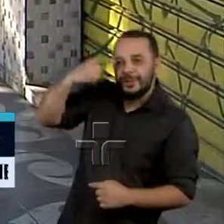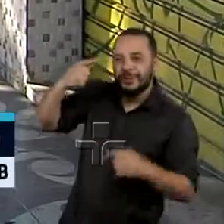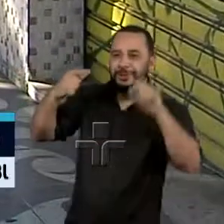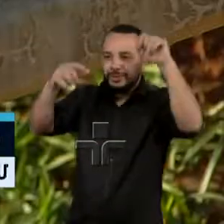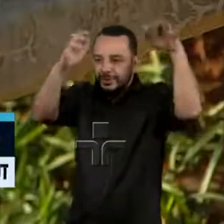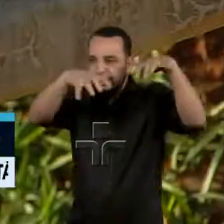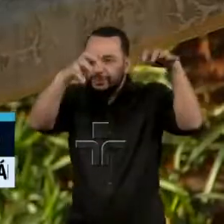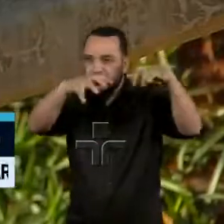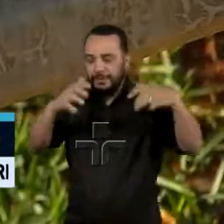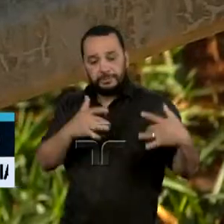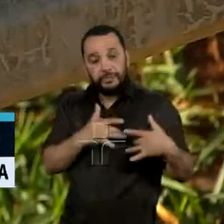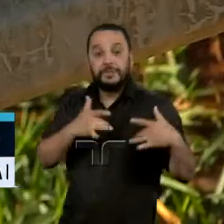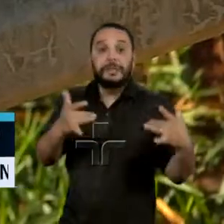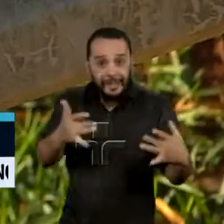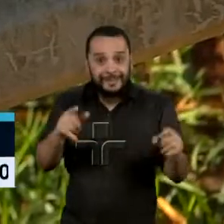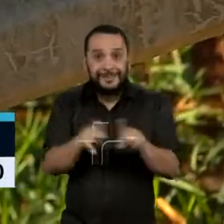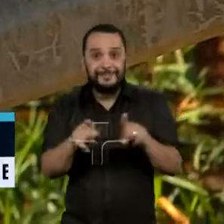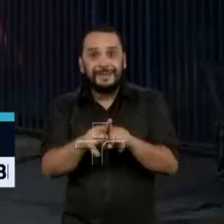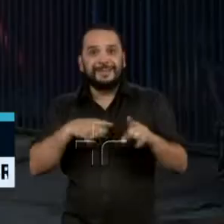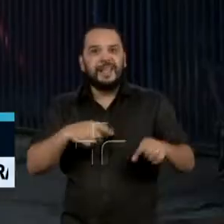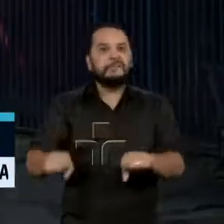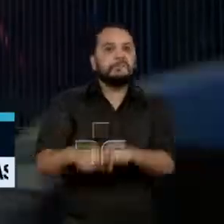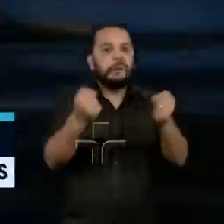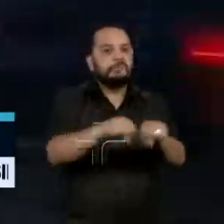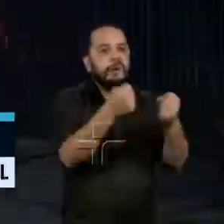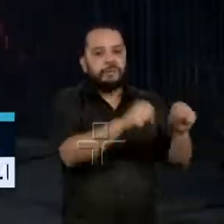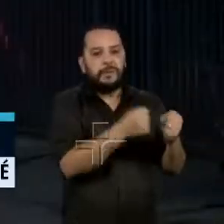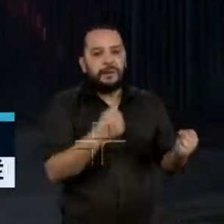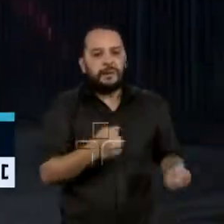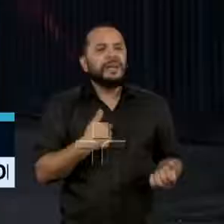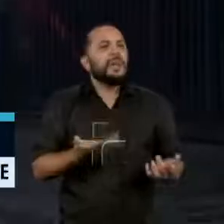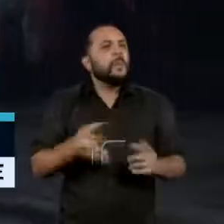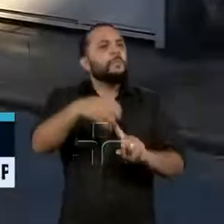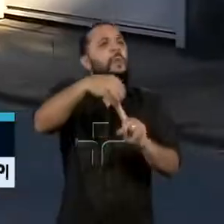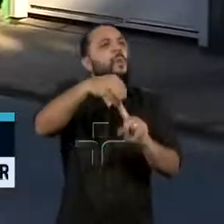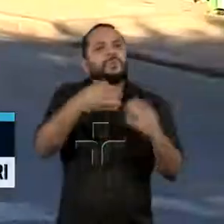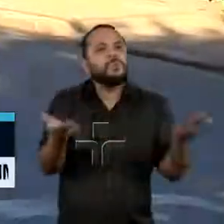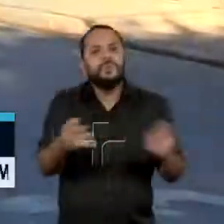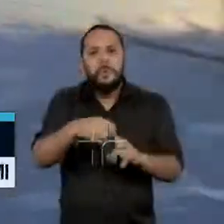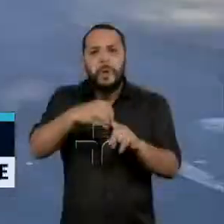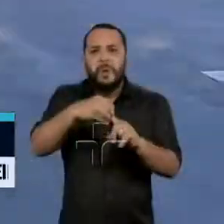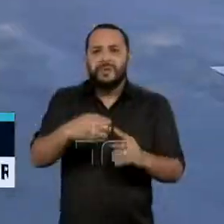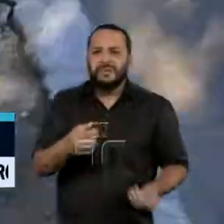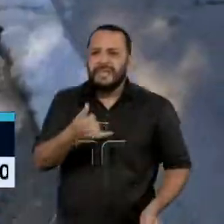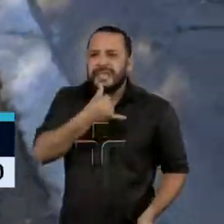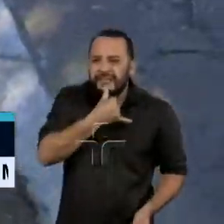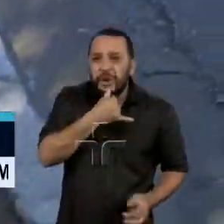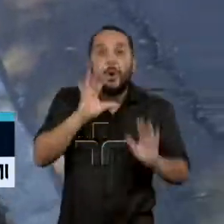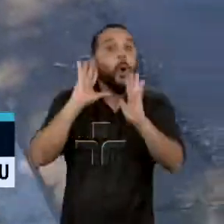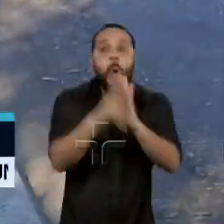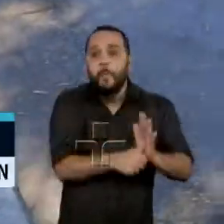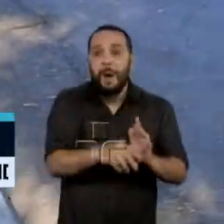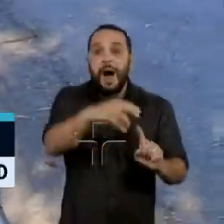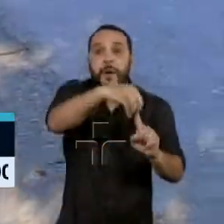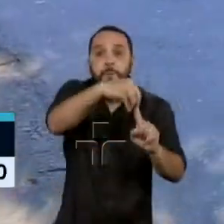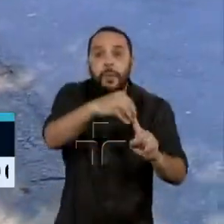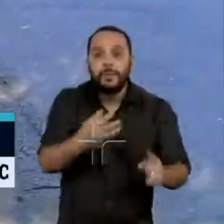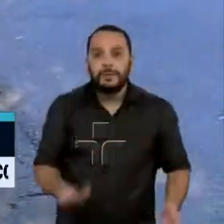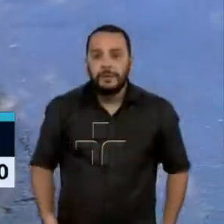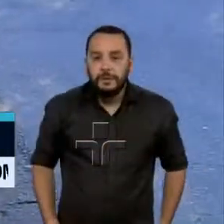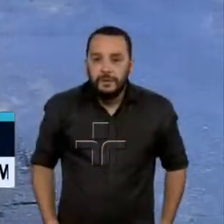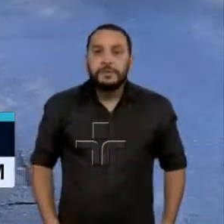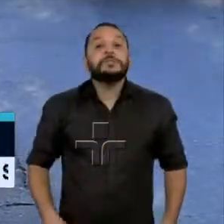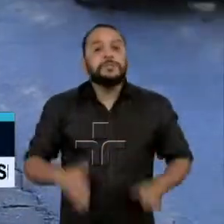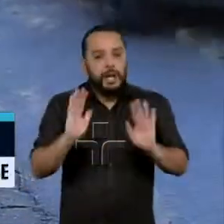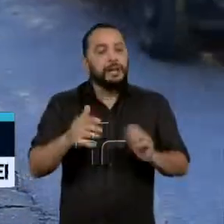Solidariedade de um lado, vandalismo do outro. Rosilda, cadê o ponto que estava aqui? Infelizmente roubaram, levaram. Tem